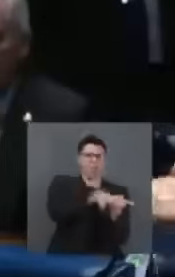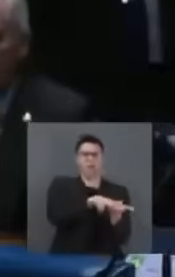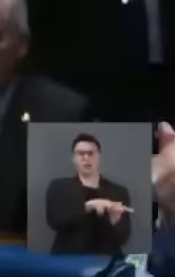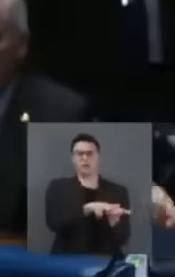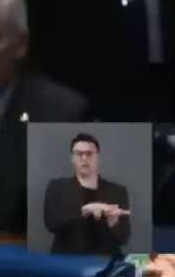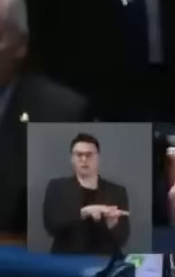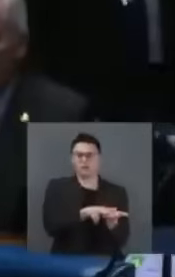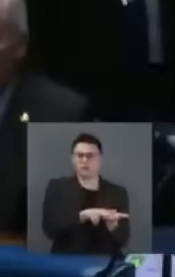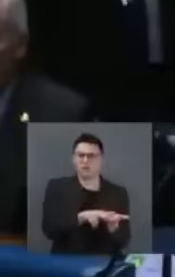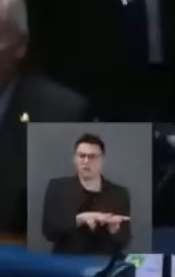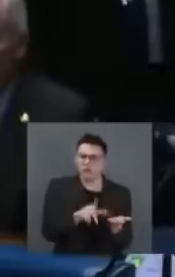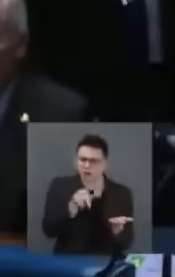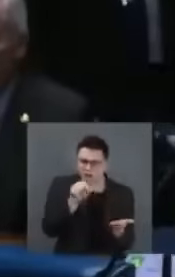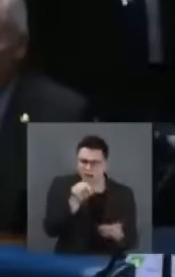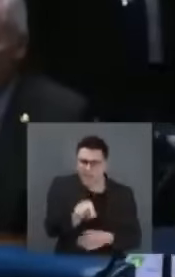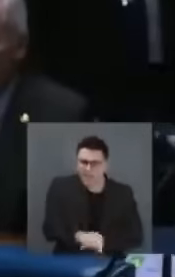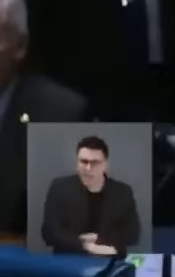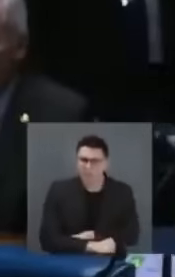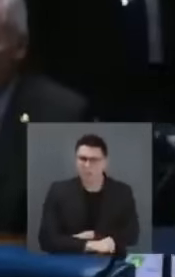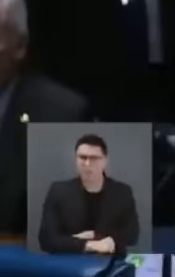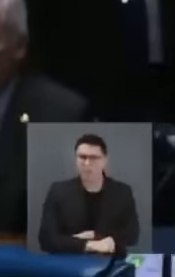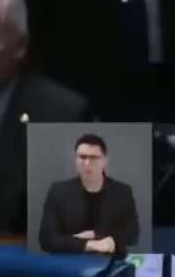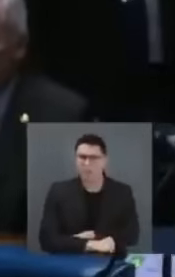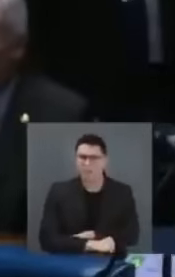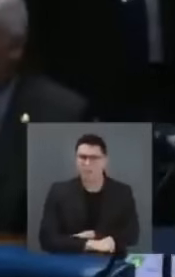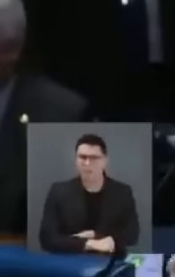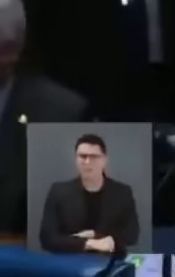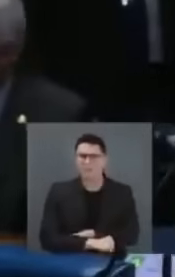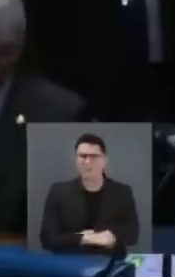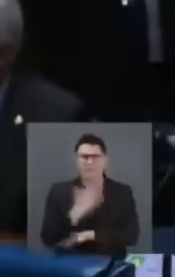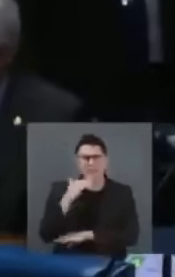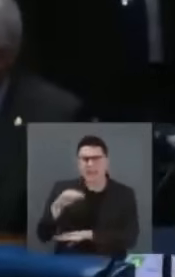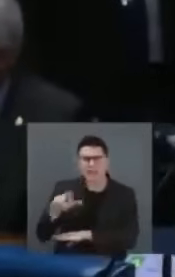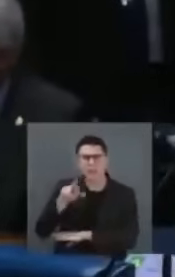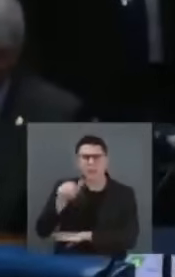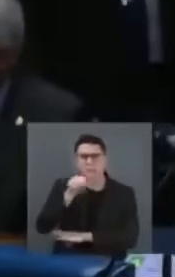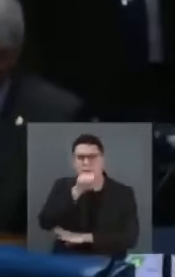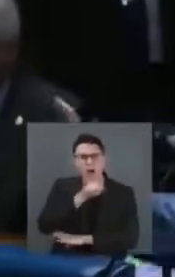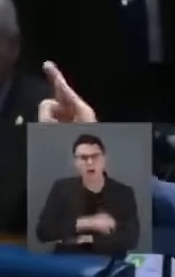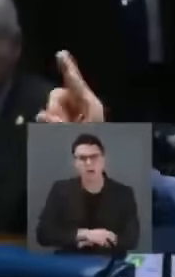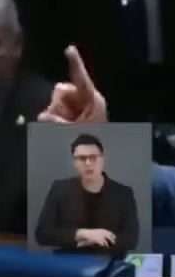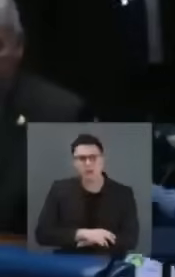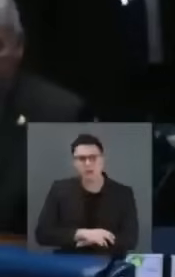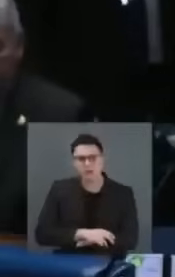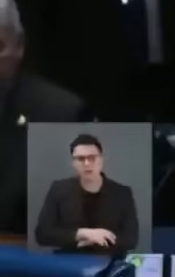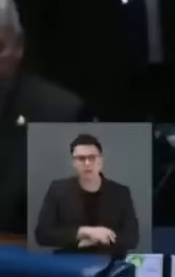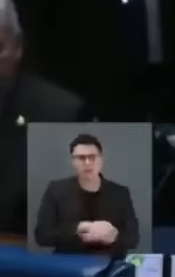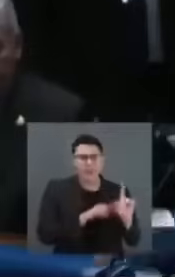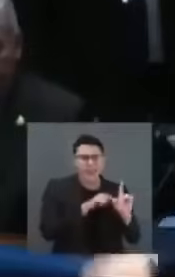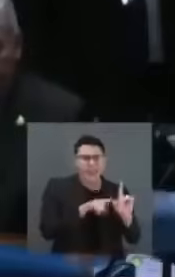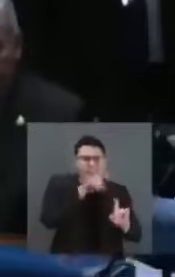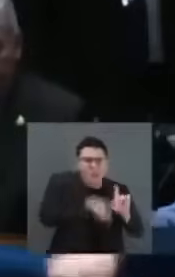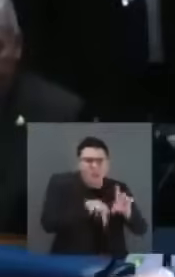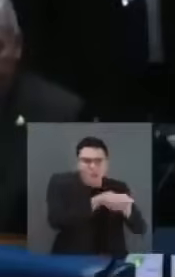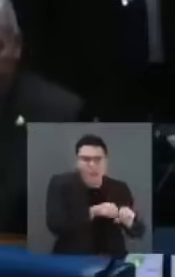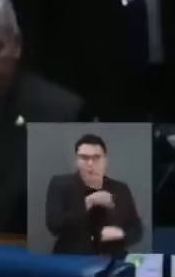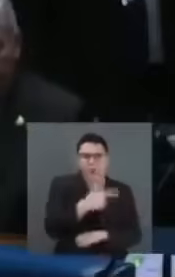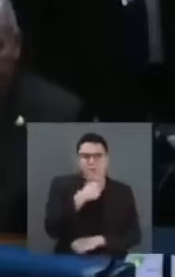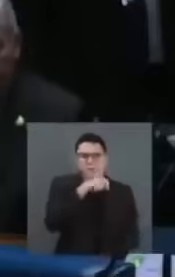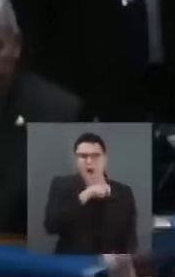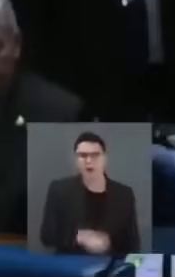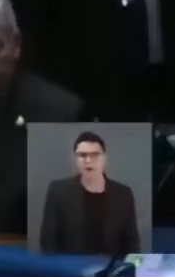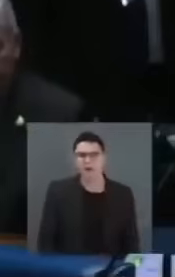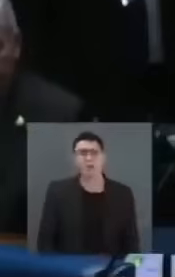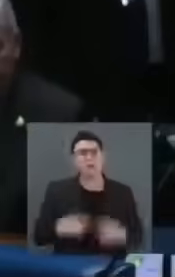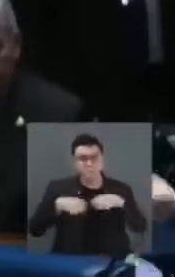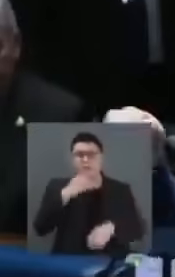É isso que nós vamos fazer com as nossas crianças? Criança não é mãe. Estuprador não é pai. Isso que tem que ser dito.